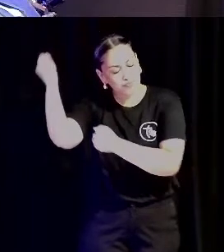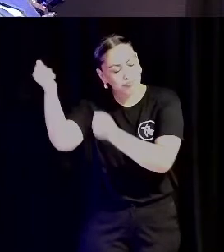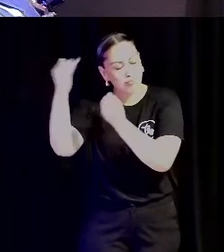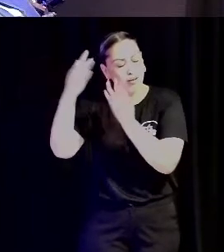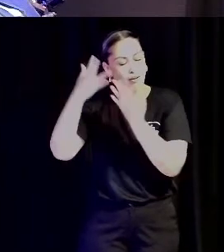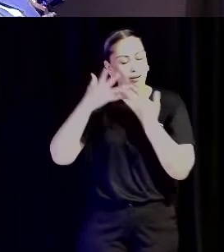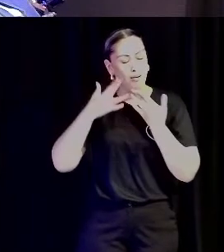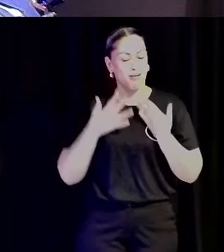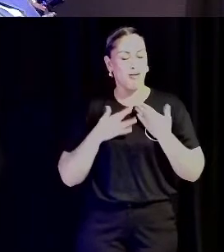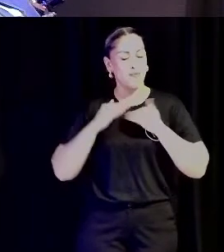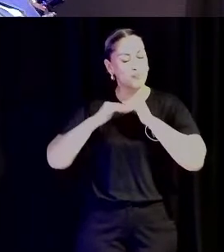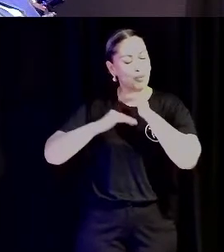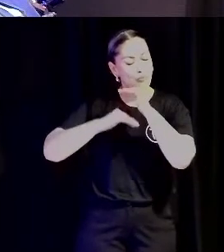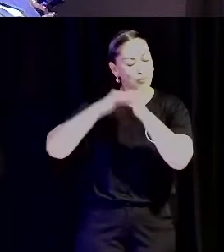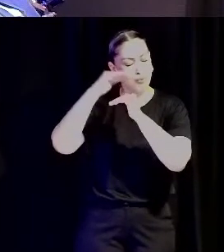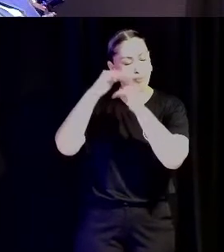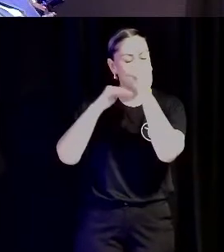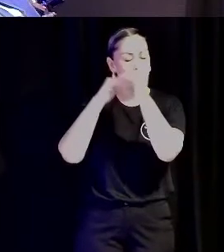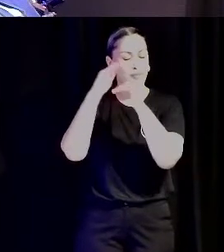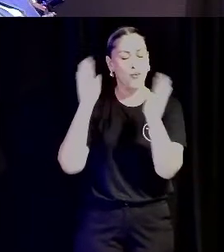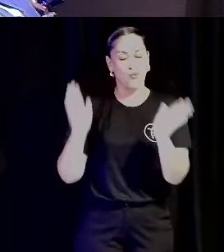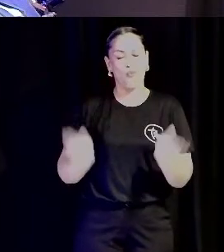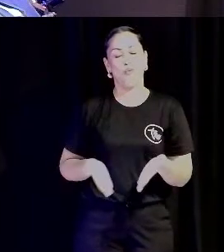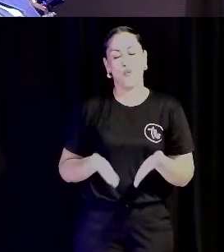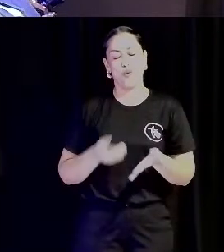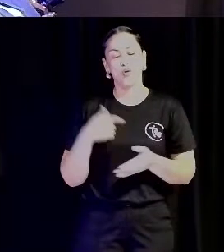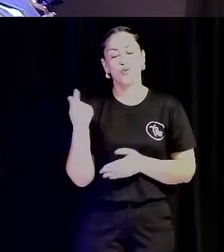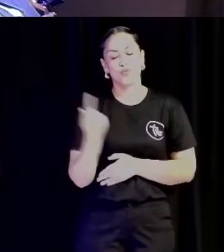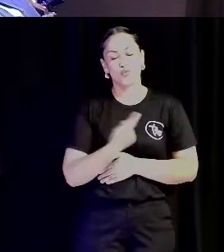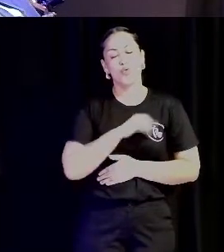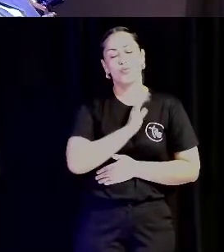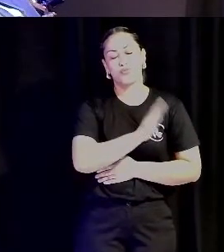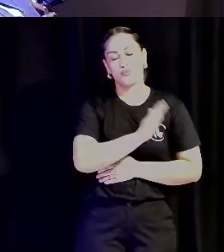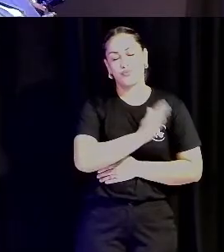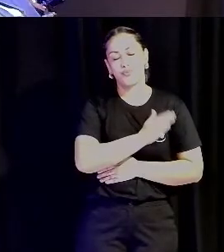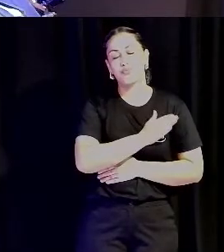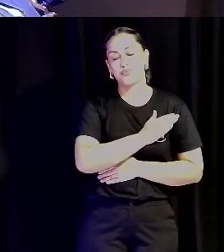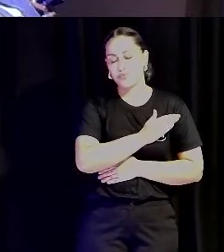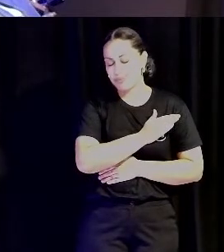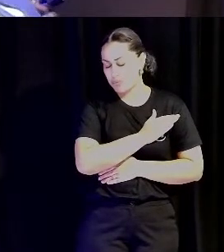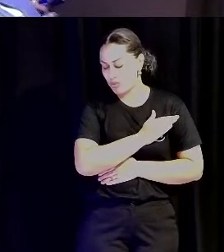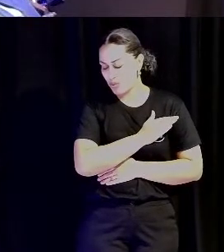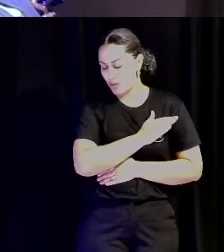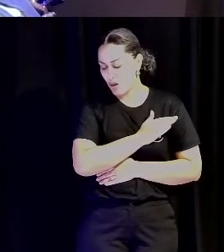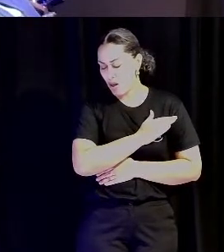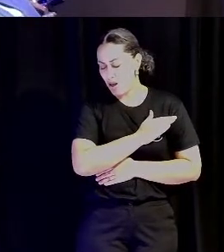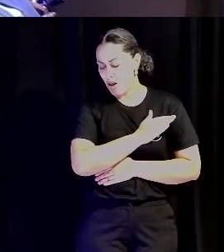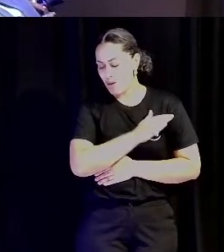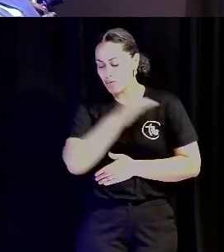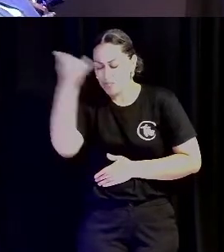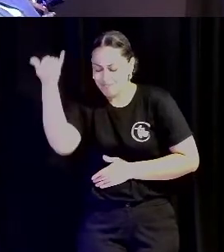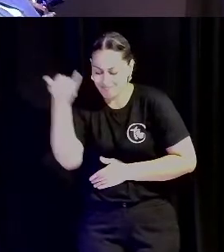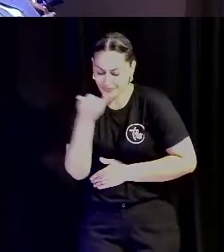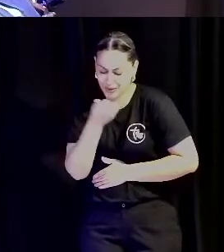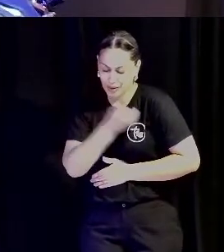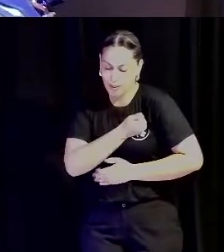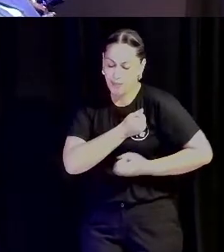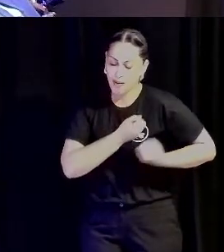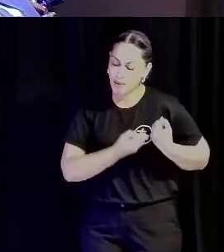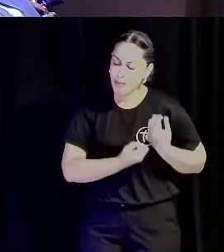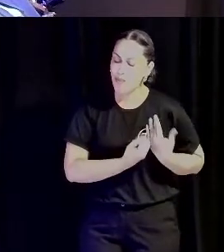abençoados, edificados nesta noite. Senhor, que os nossos corações sejam a boa terra para as tuas